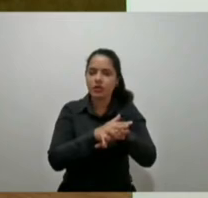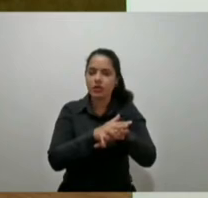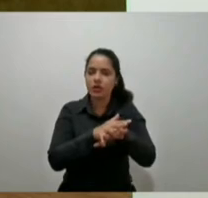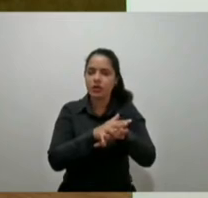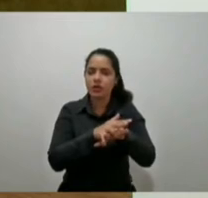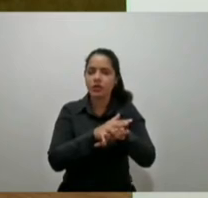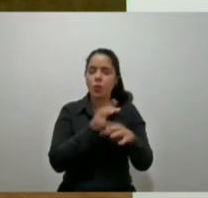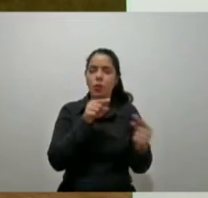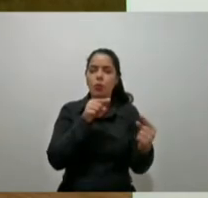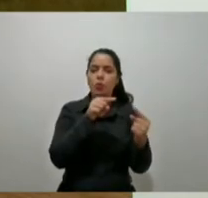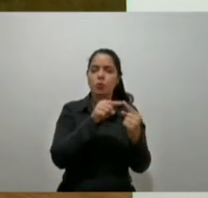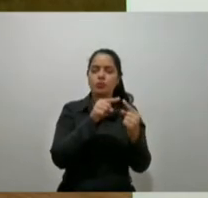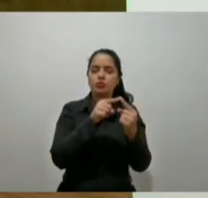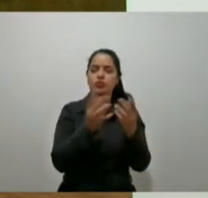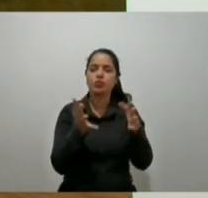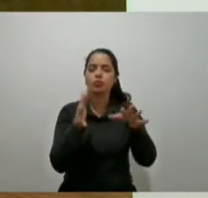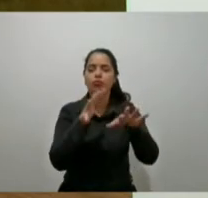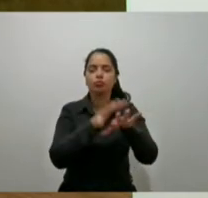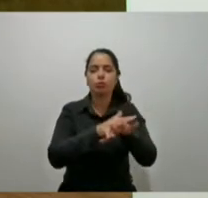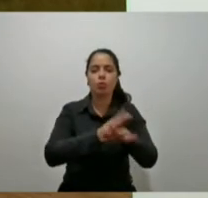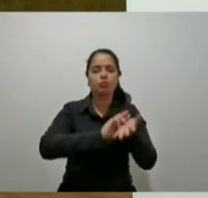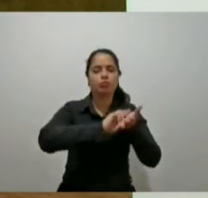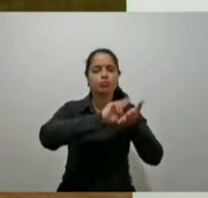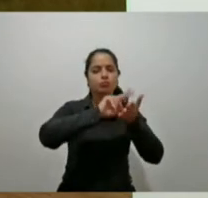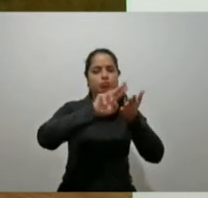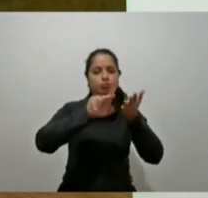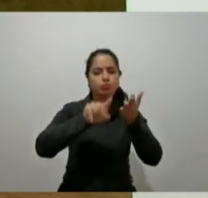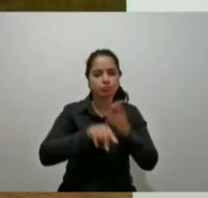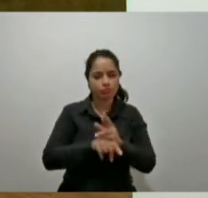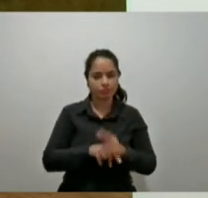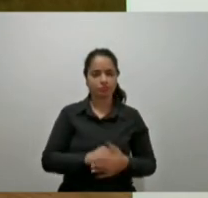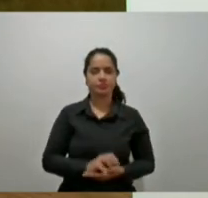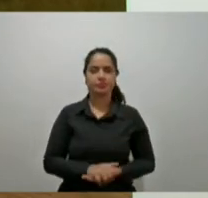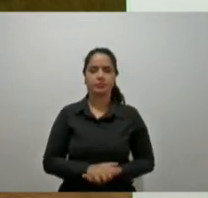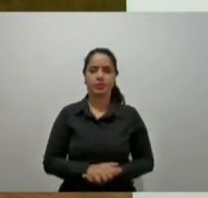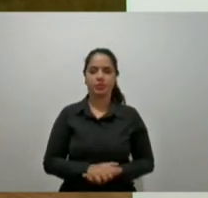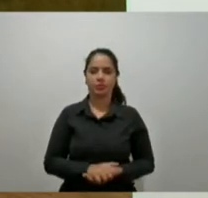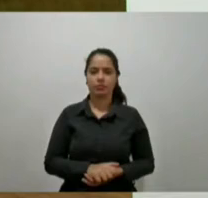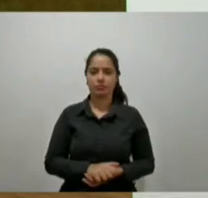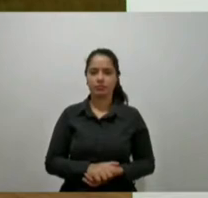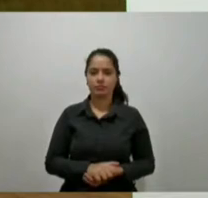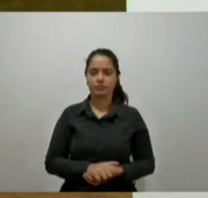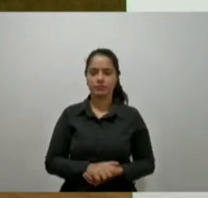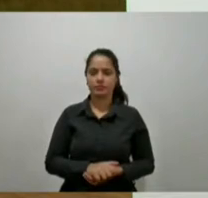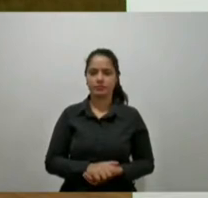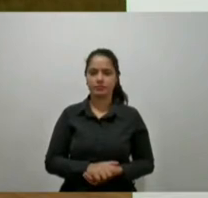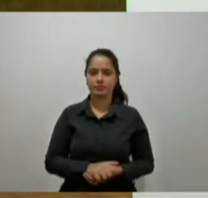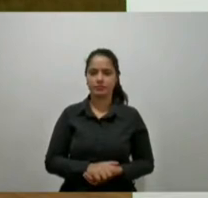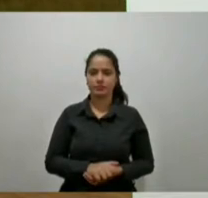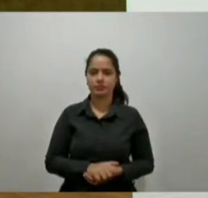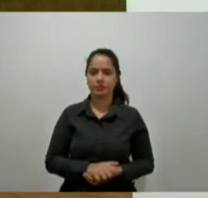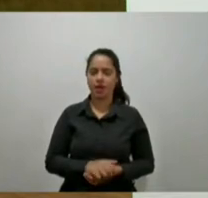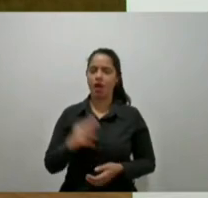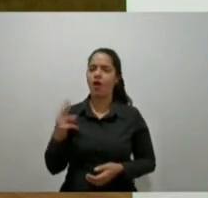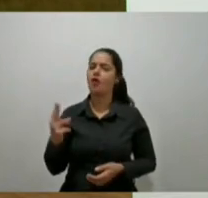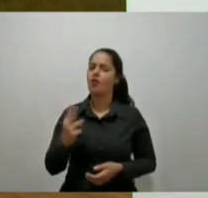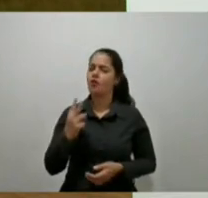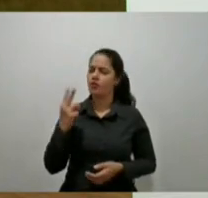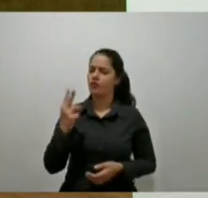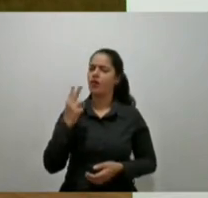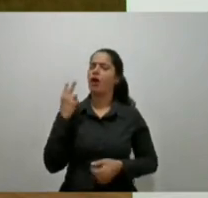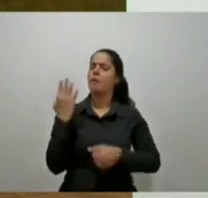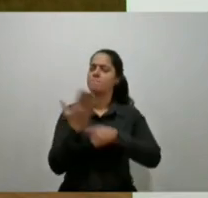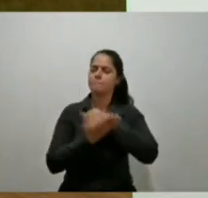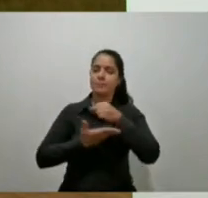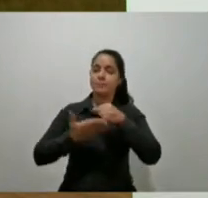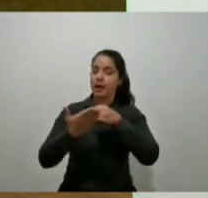de diversidade, né? Isso faz parte de um dos valores mais fundamentais que as empresas